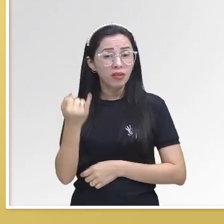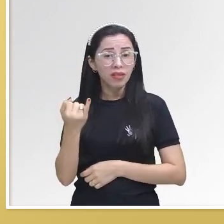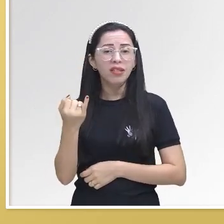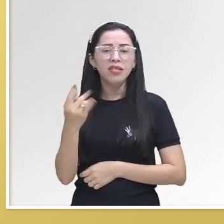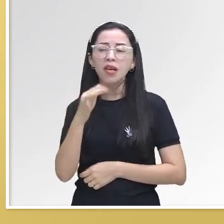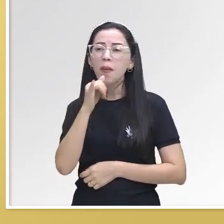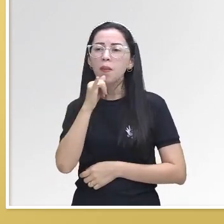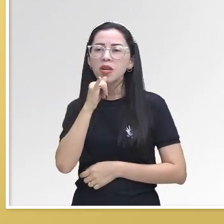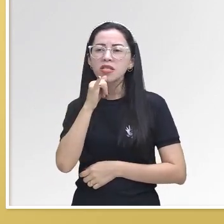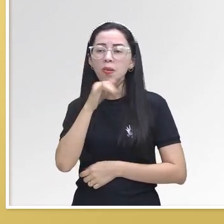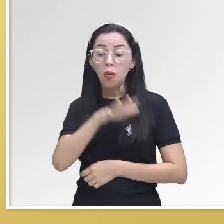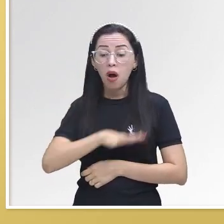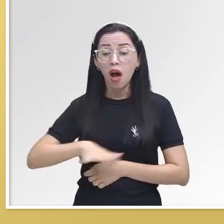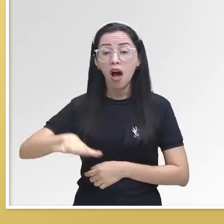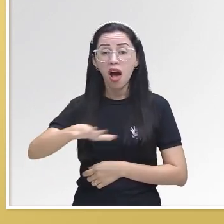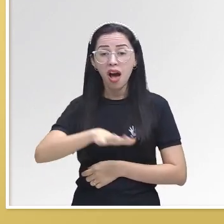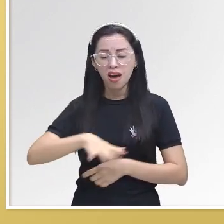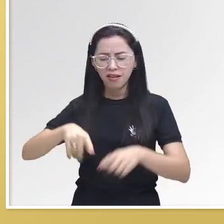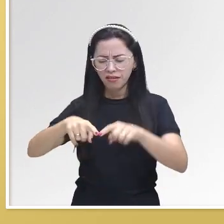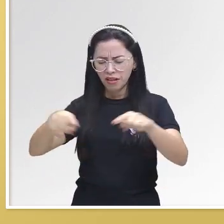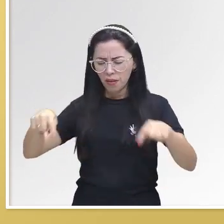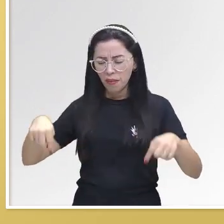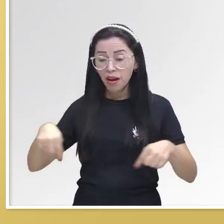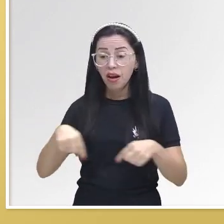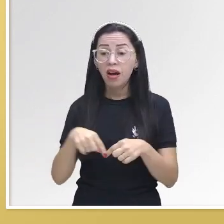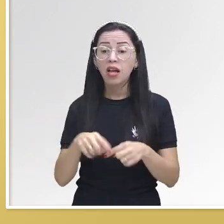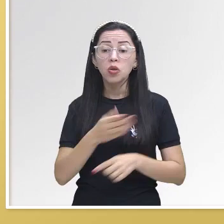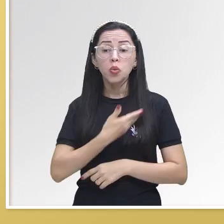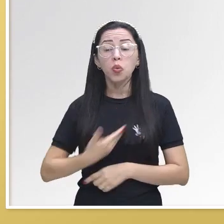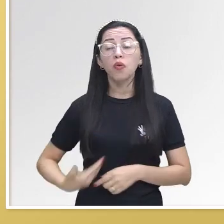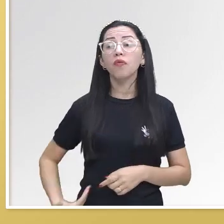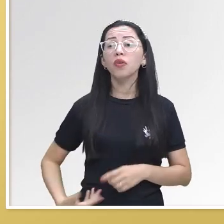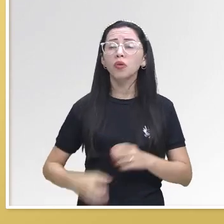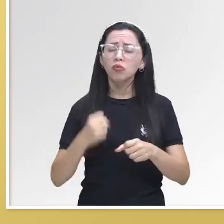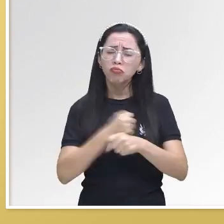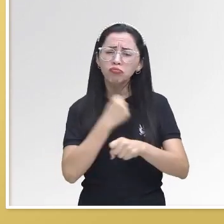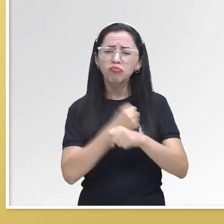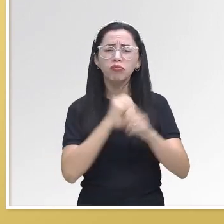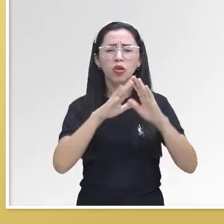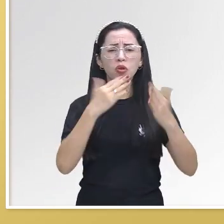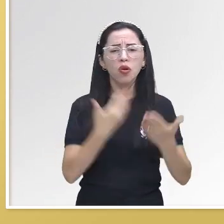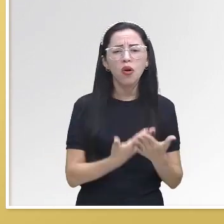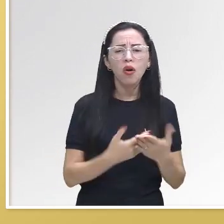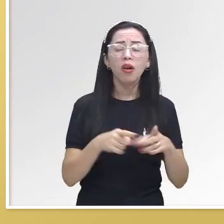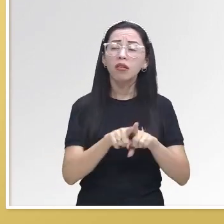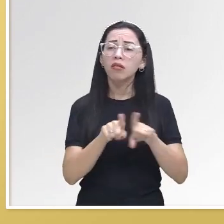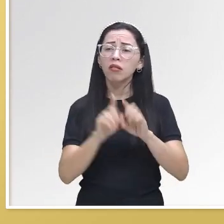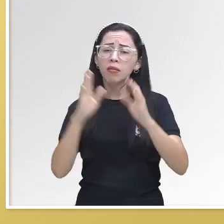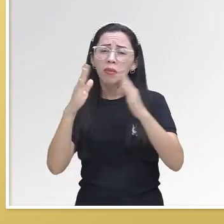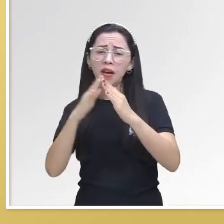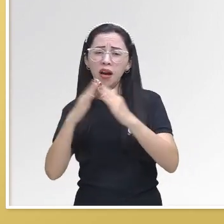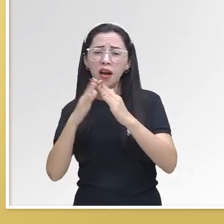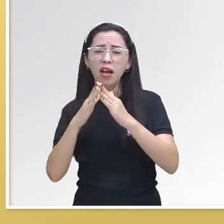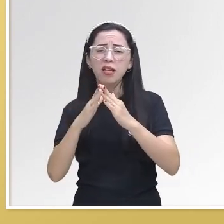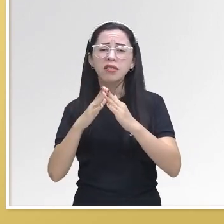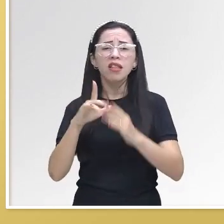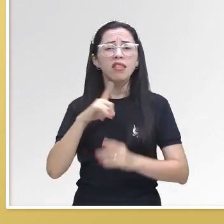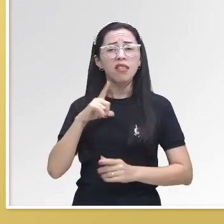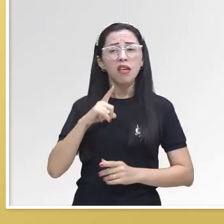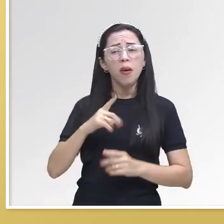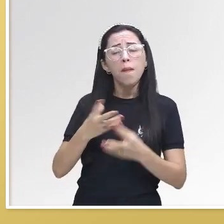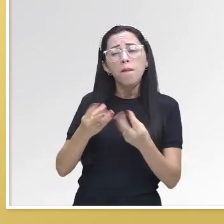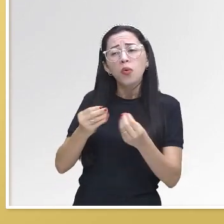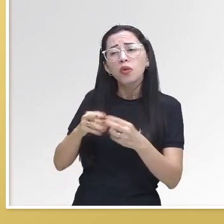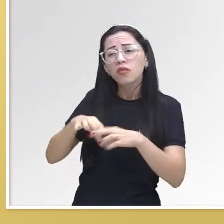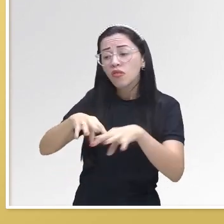é demarcada, o governo constrói escola, constrói casa. Muitas terras sem demarcação não têm